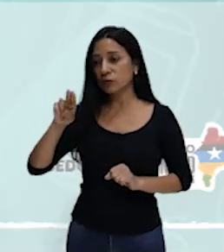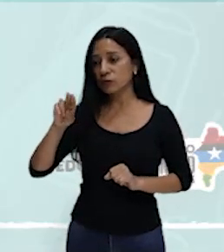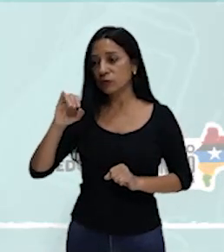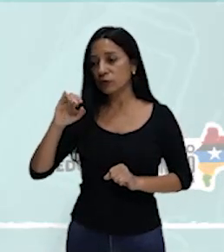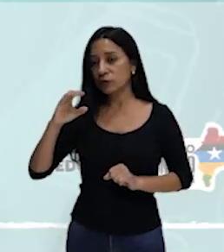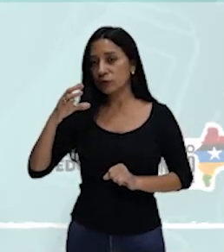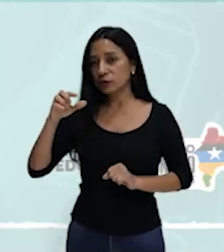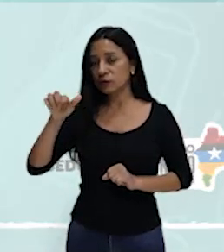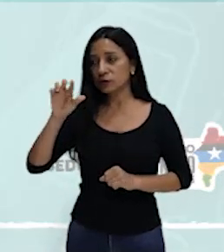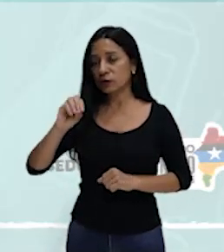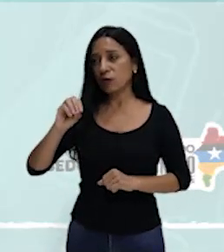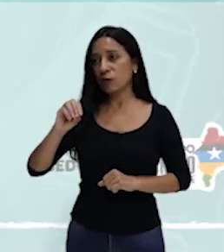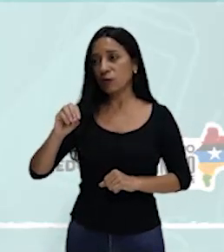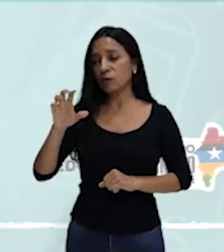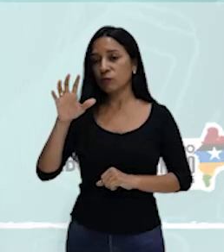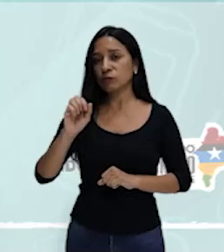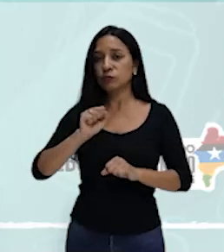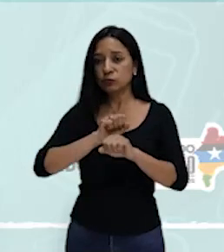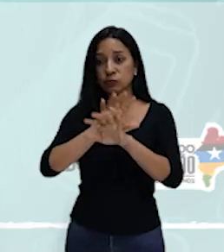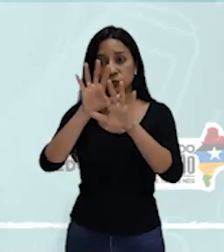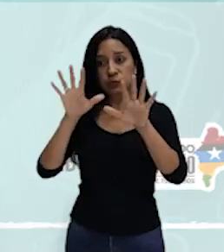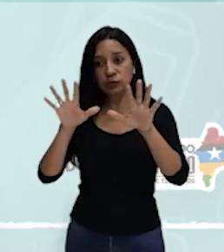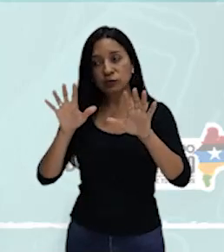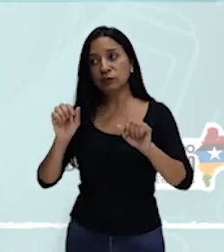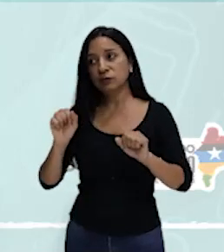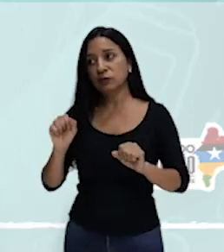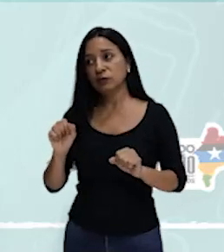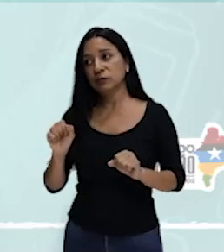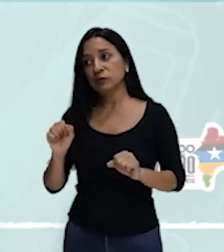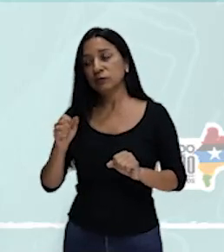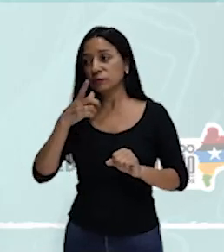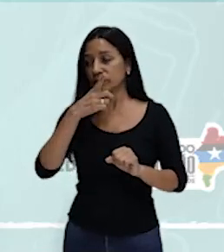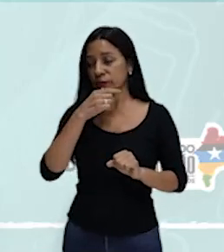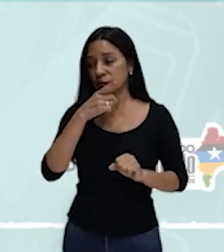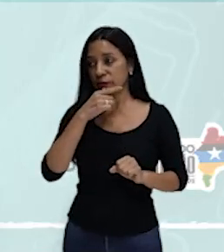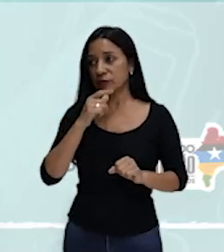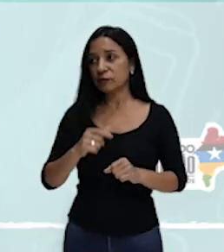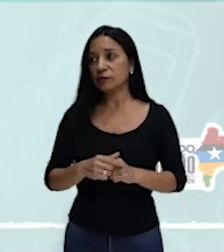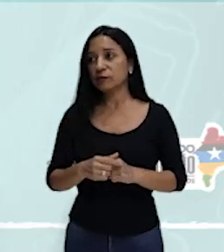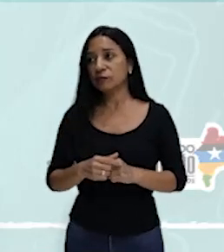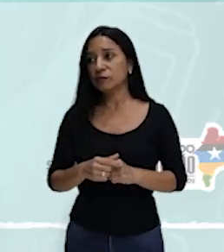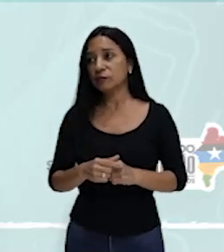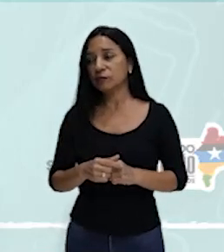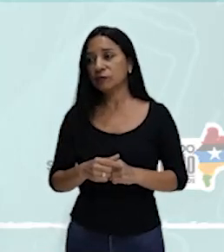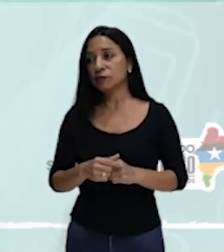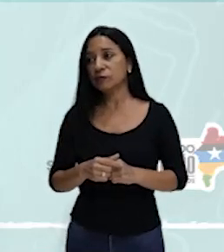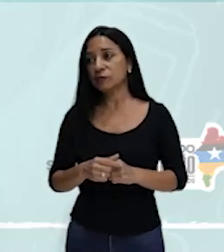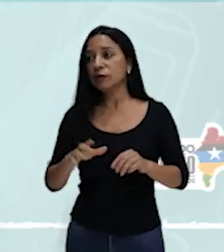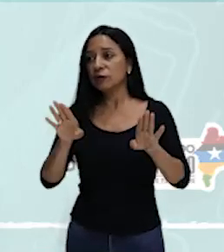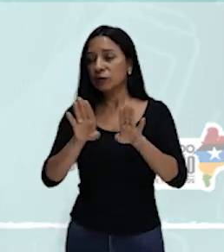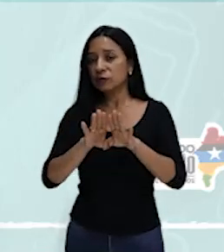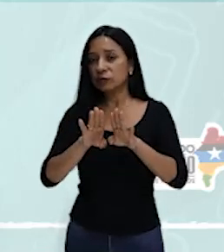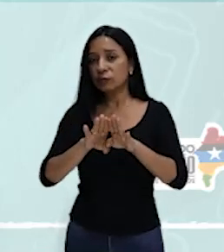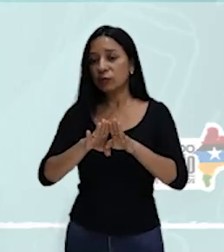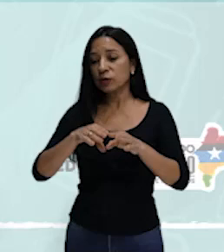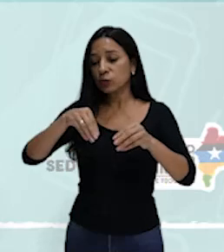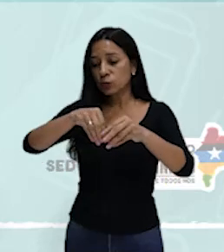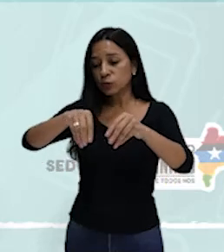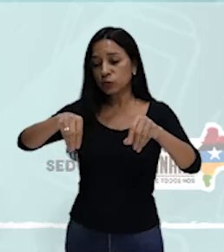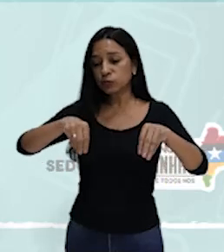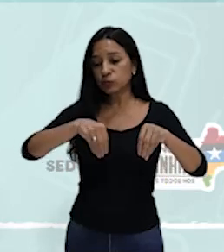poluição do ar, nós temos poluição da água e poluição do